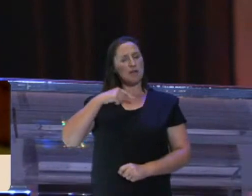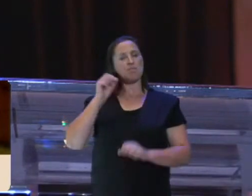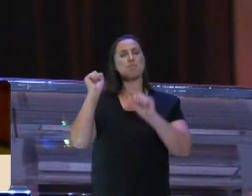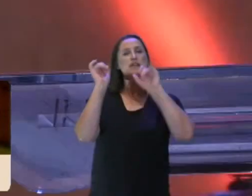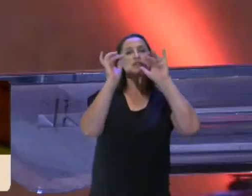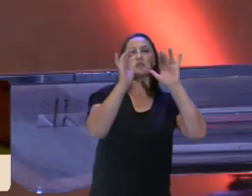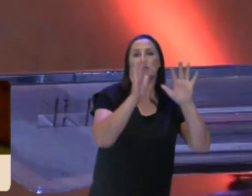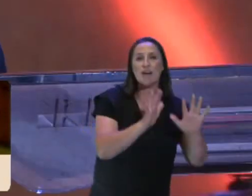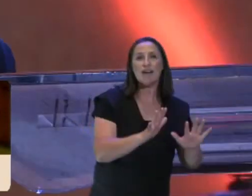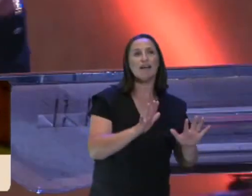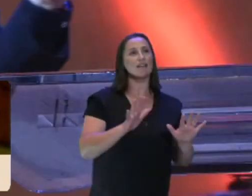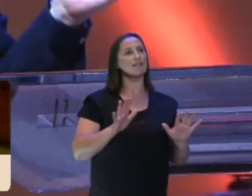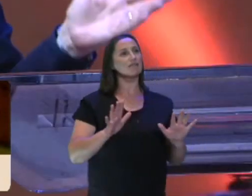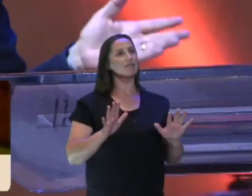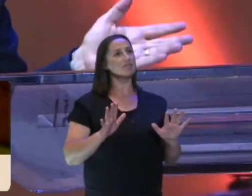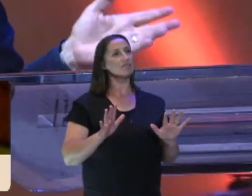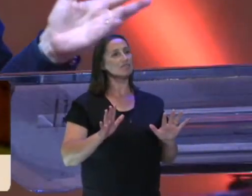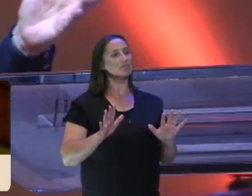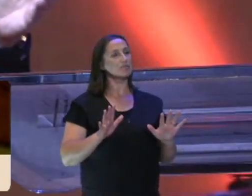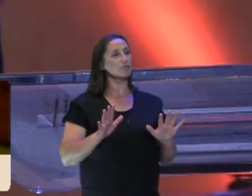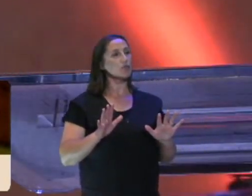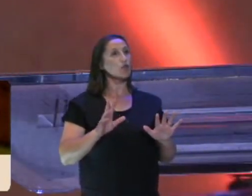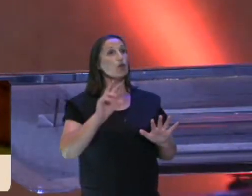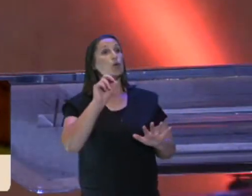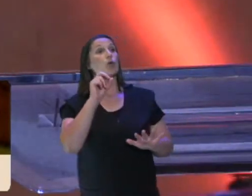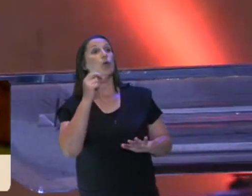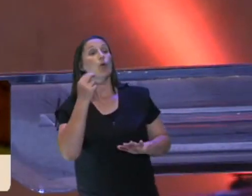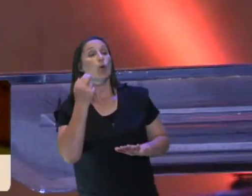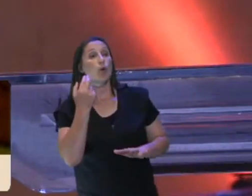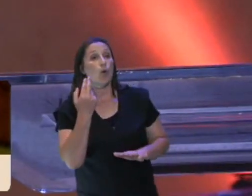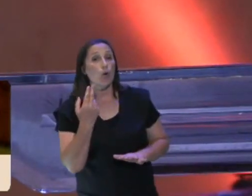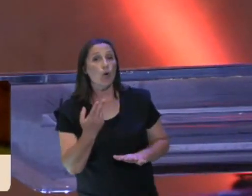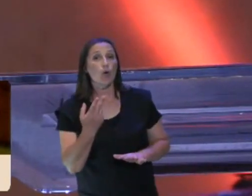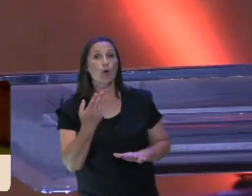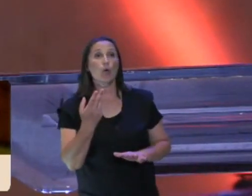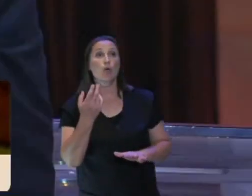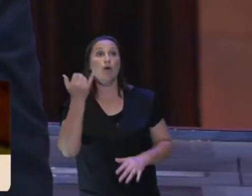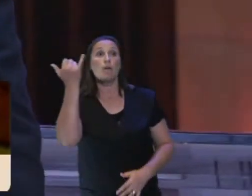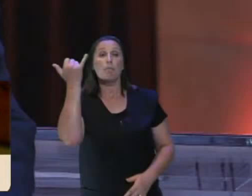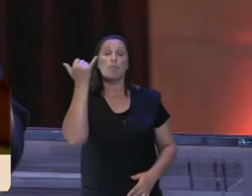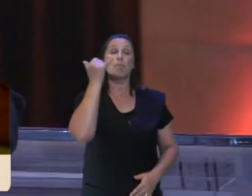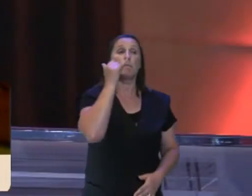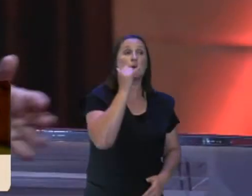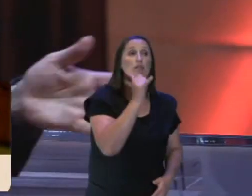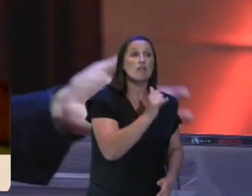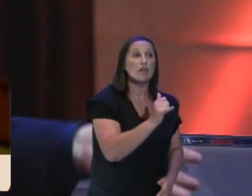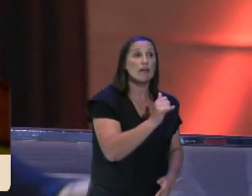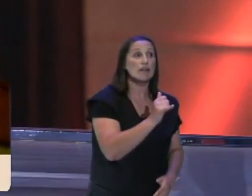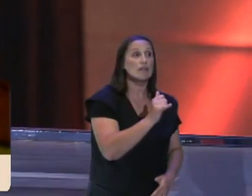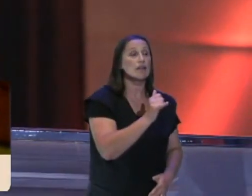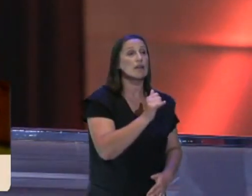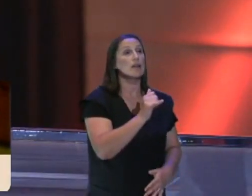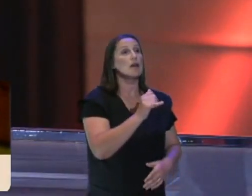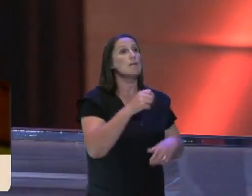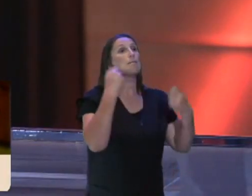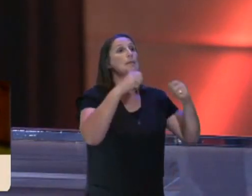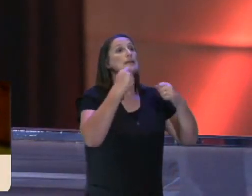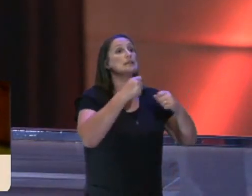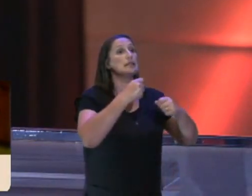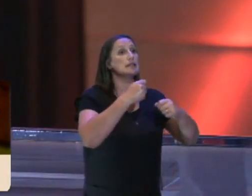Ou, como o Senhor disse através de um profeta numa batalha que estava perdida: cave